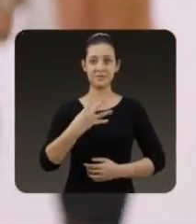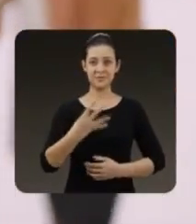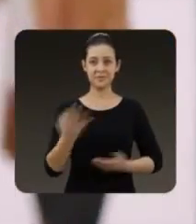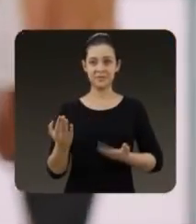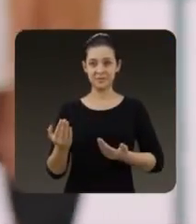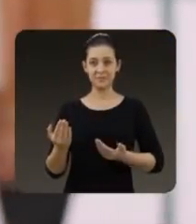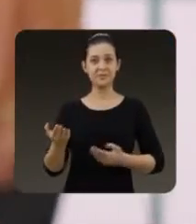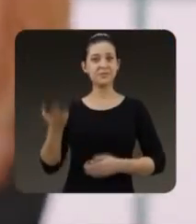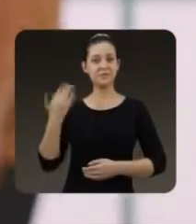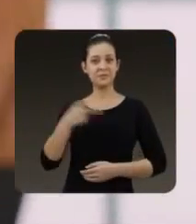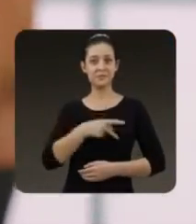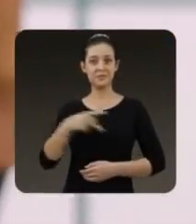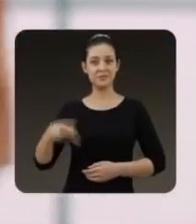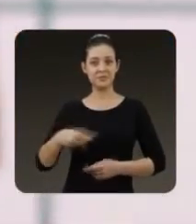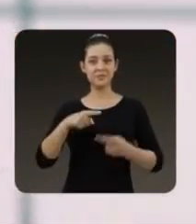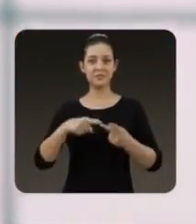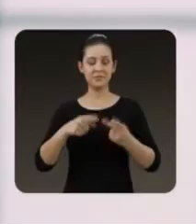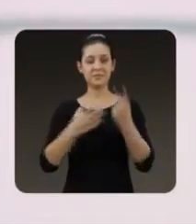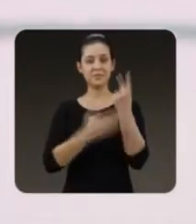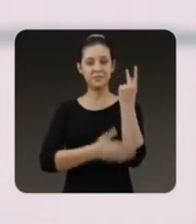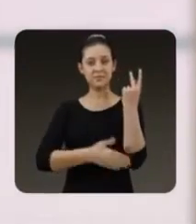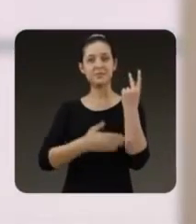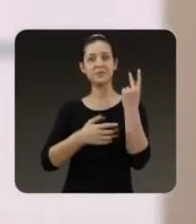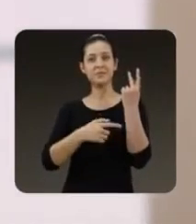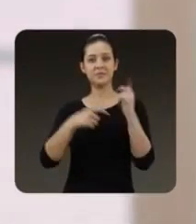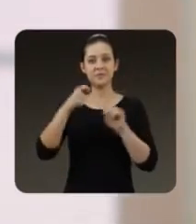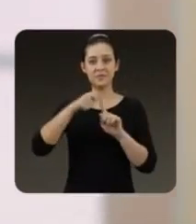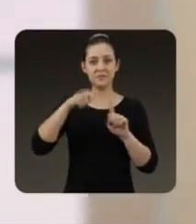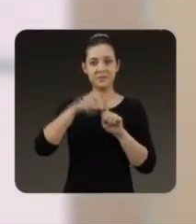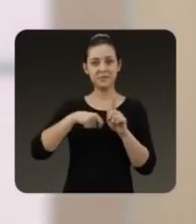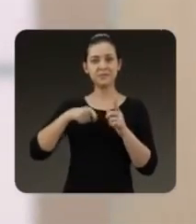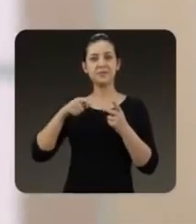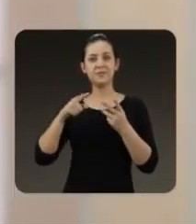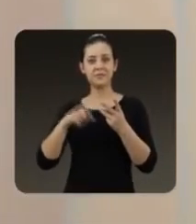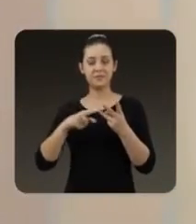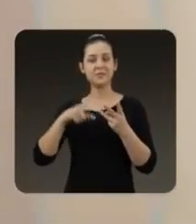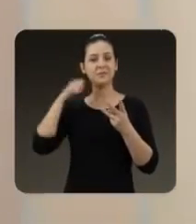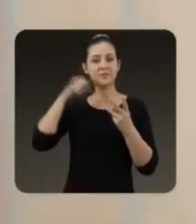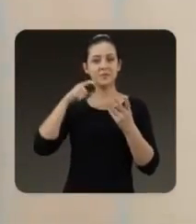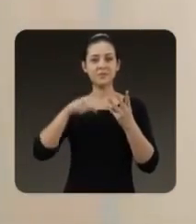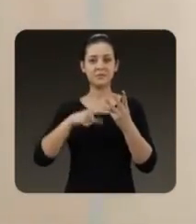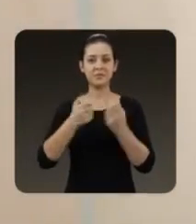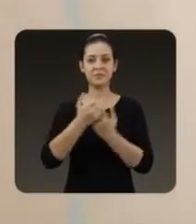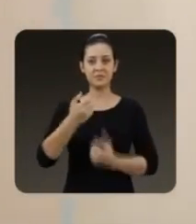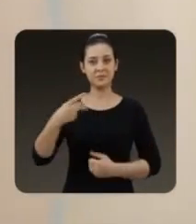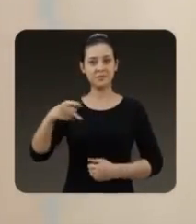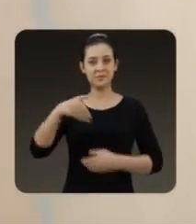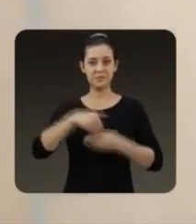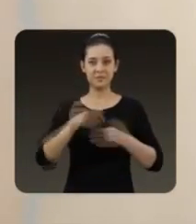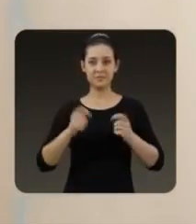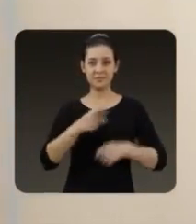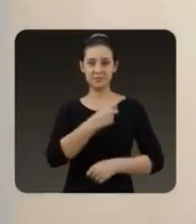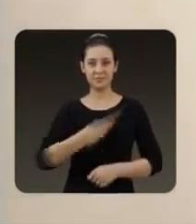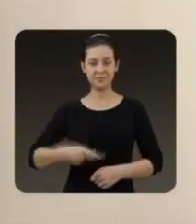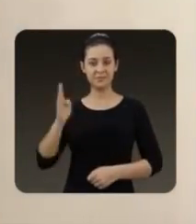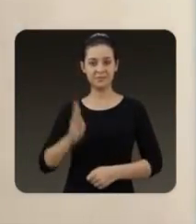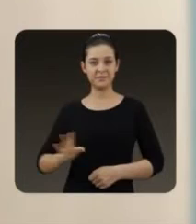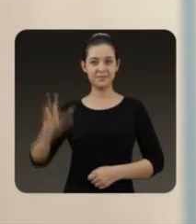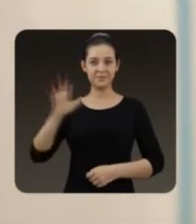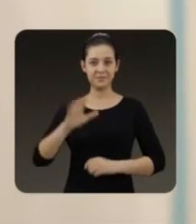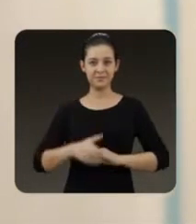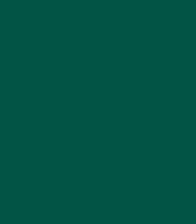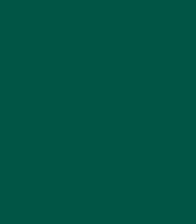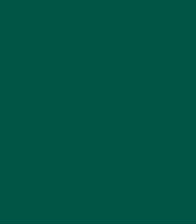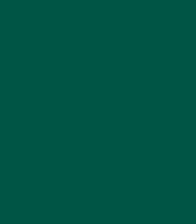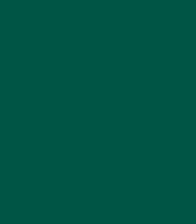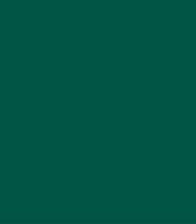de 4 jovens e professora. Fui seringueira, senadora, ministra. Com o seu voto, serei presidente do